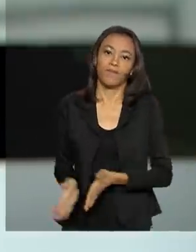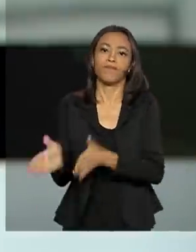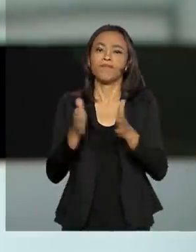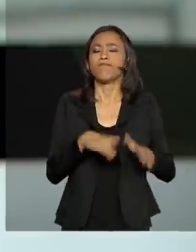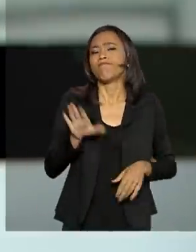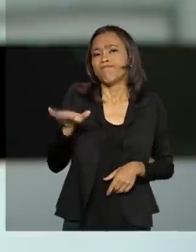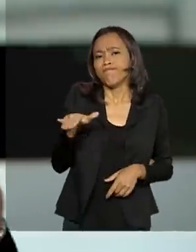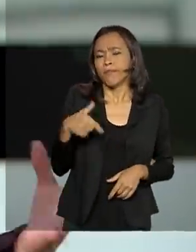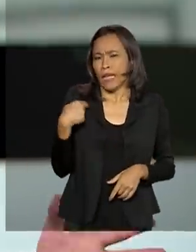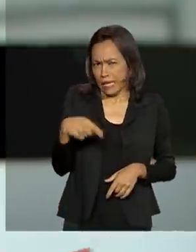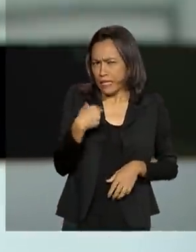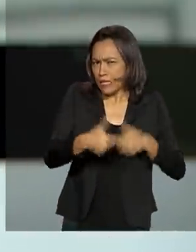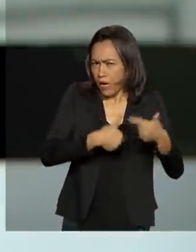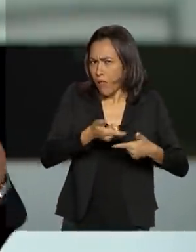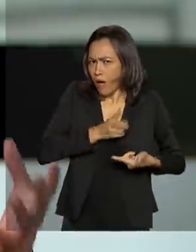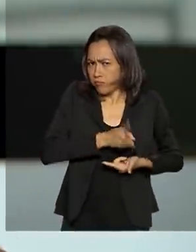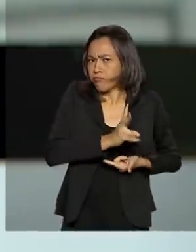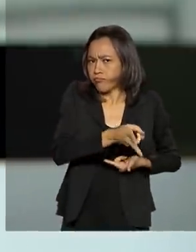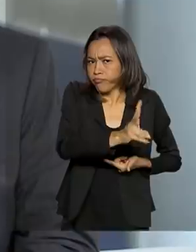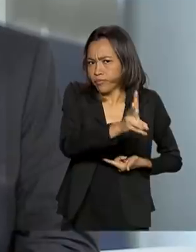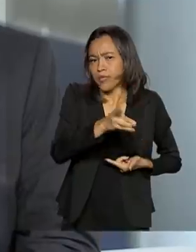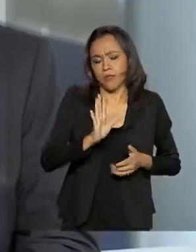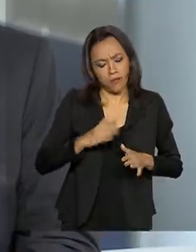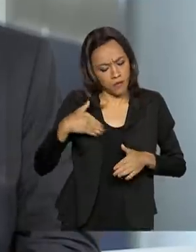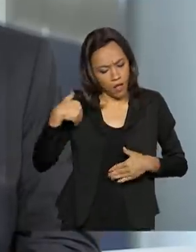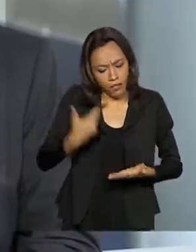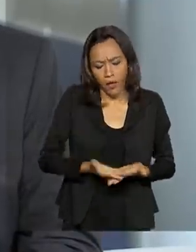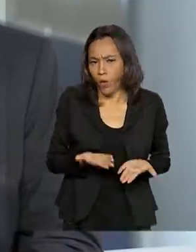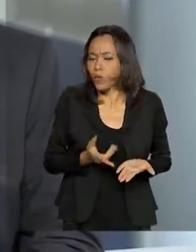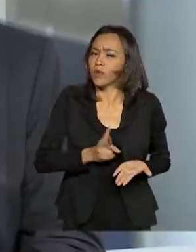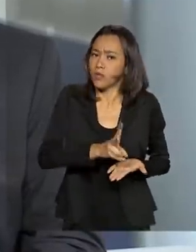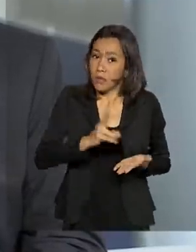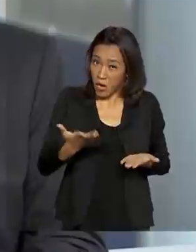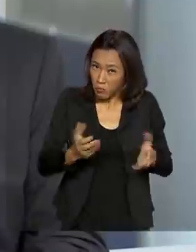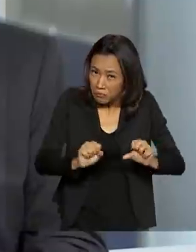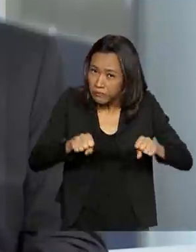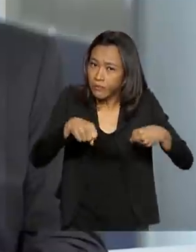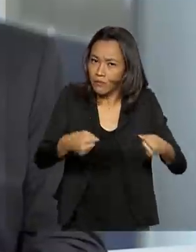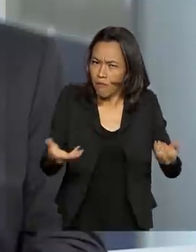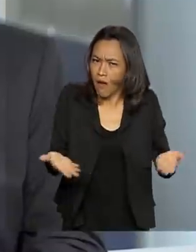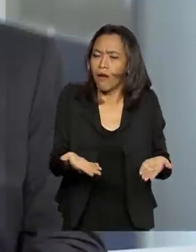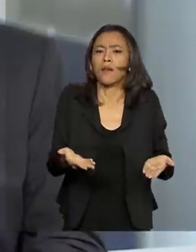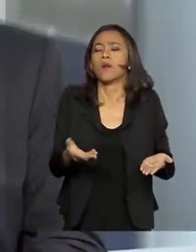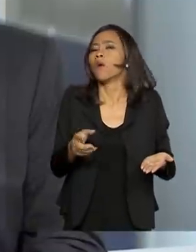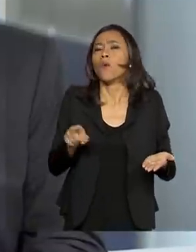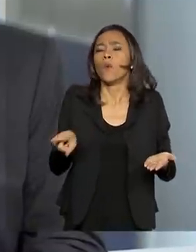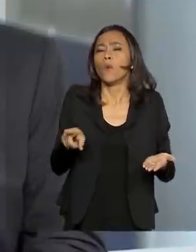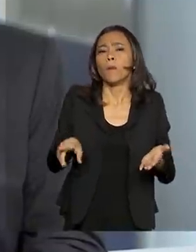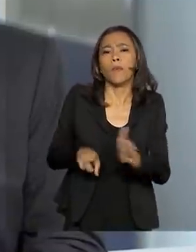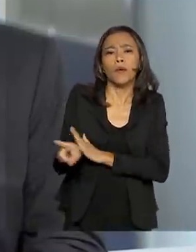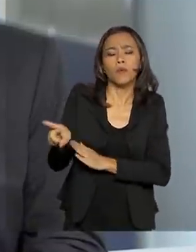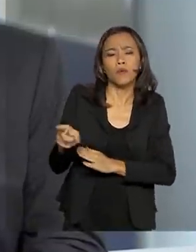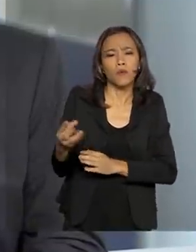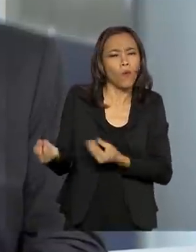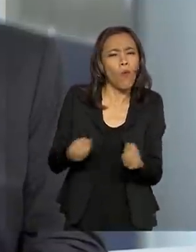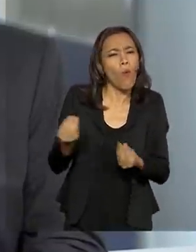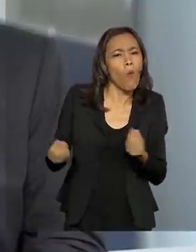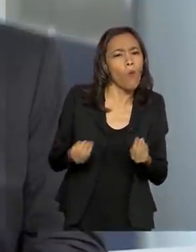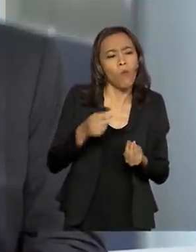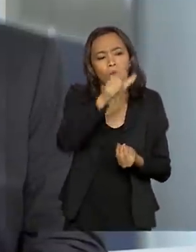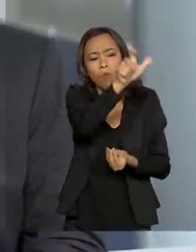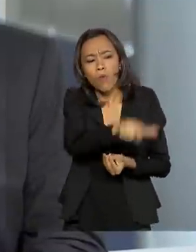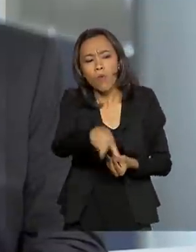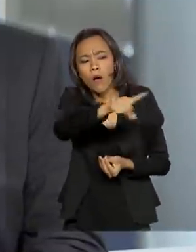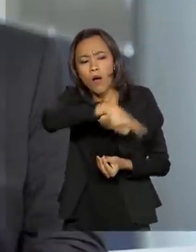senhor comentou, esse trabalho é contínuo, sempre existiu e agora ainda está mais reforçado. Eu queria saber do senhor como fica a questão do usuário, como que